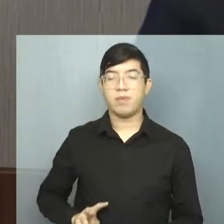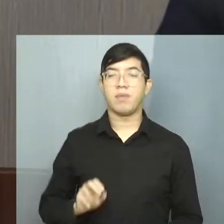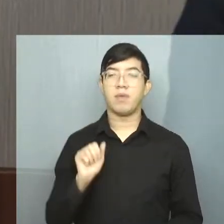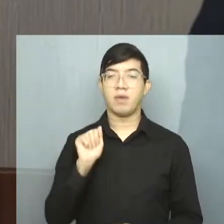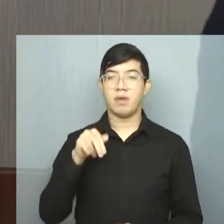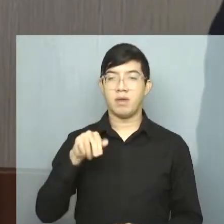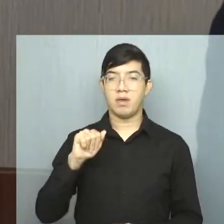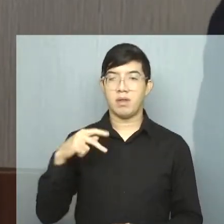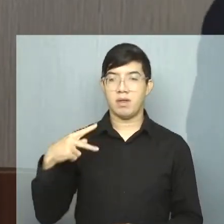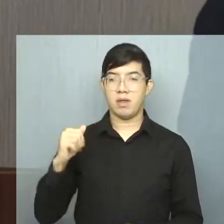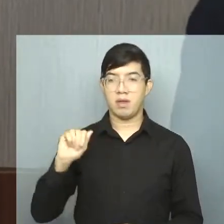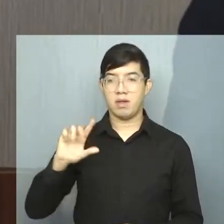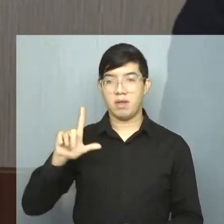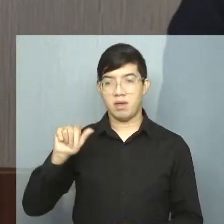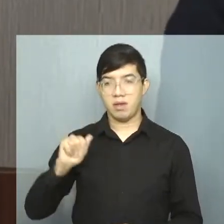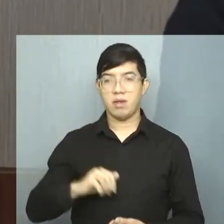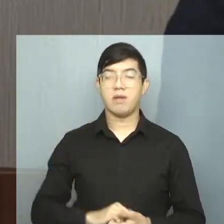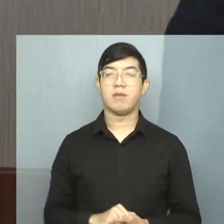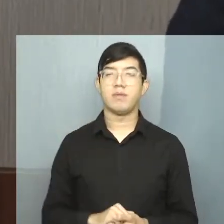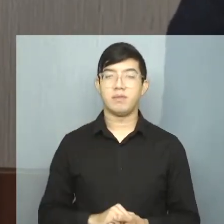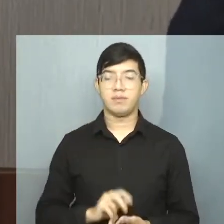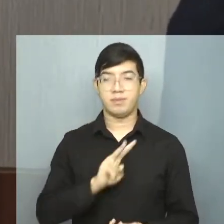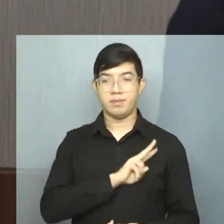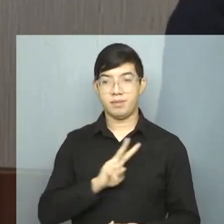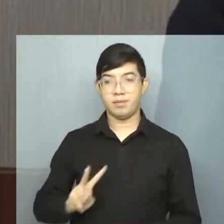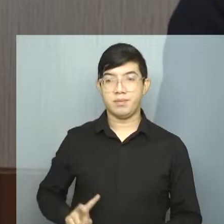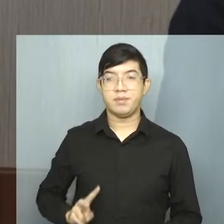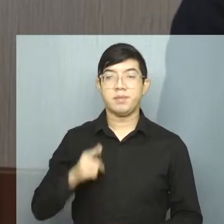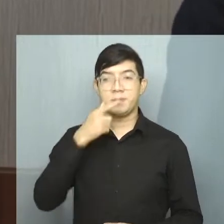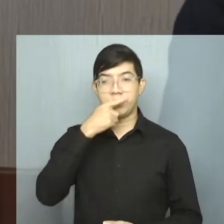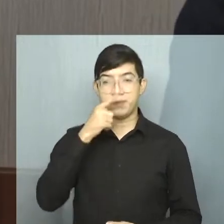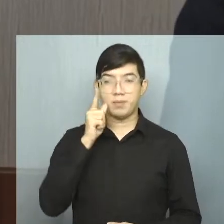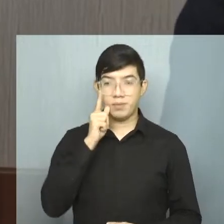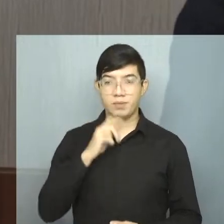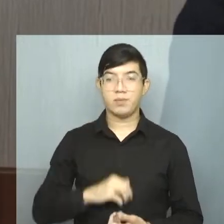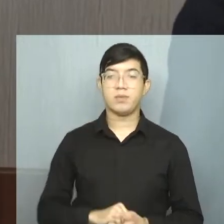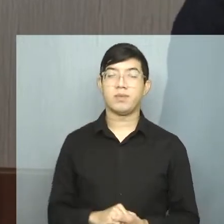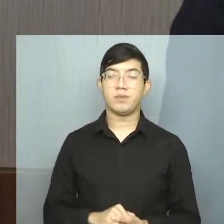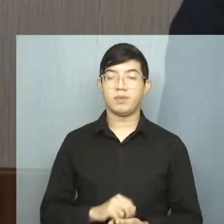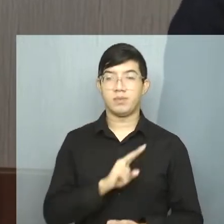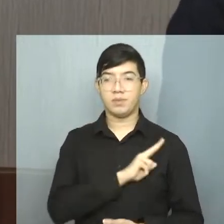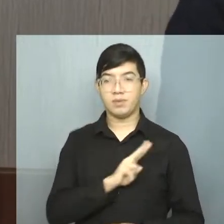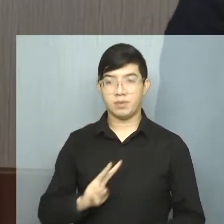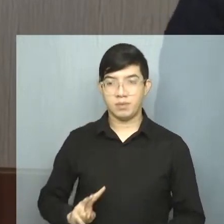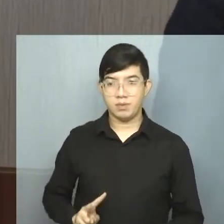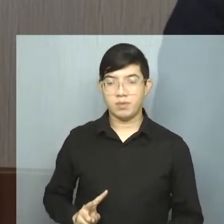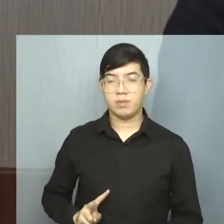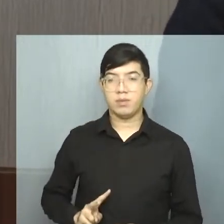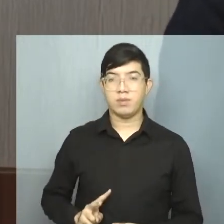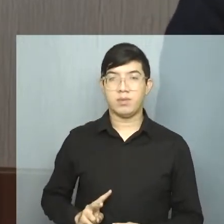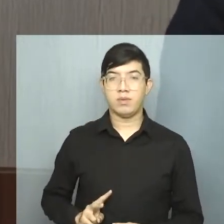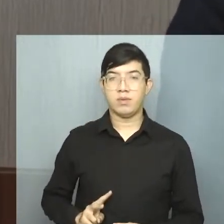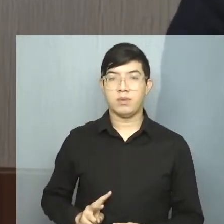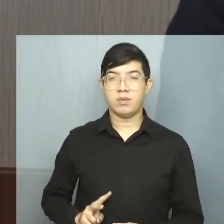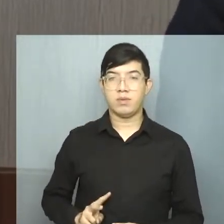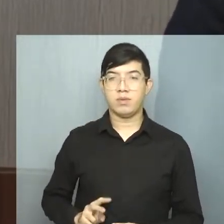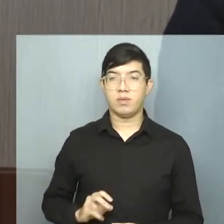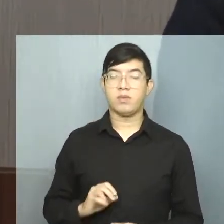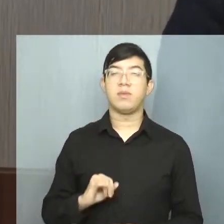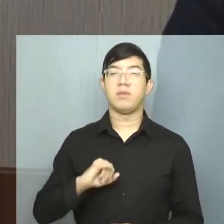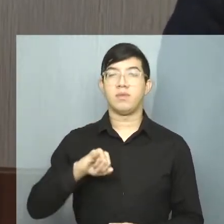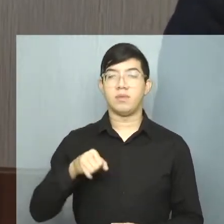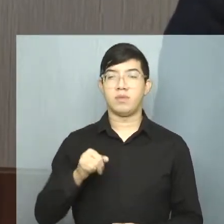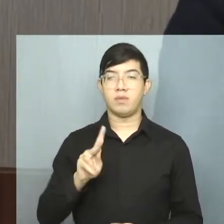Ana Paula, vereador Gardel Rolim, vereador John